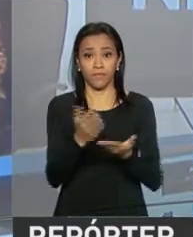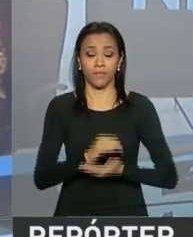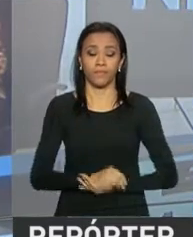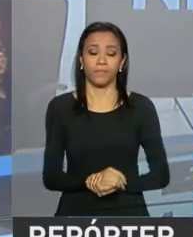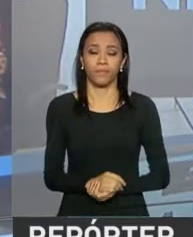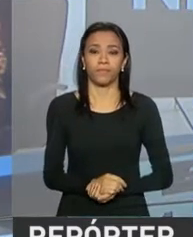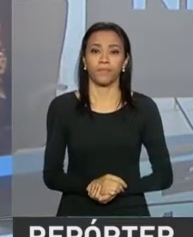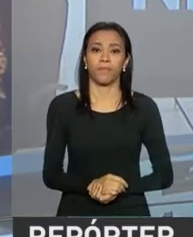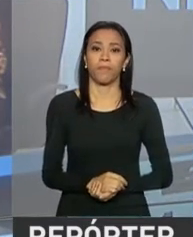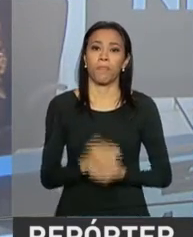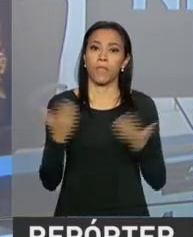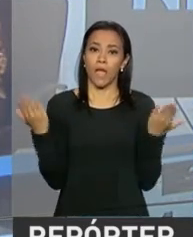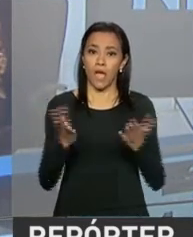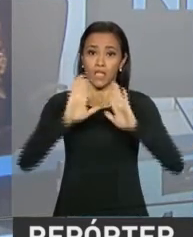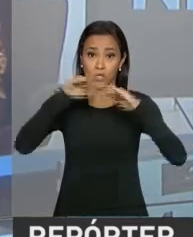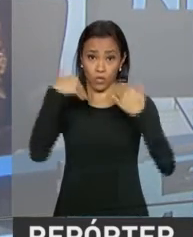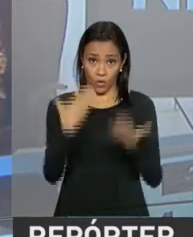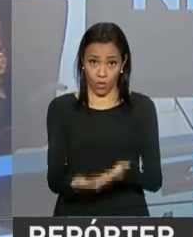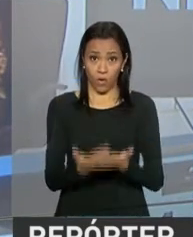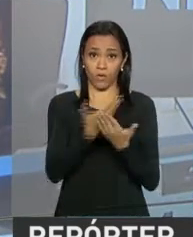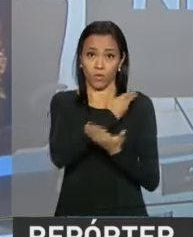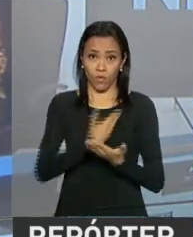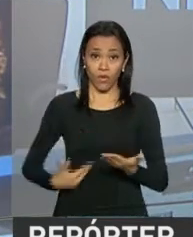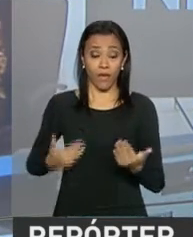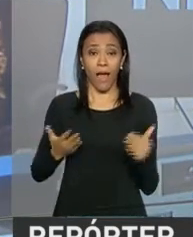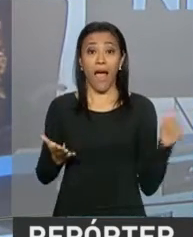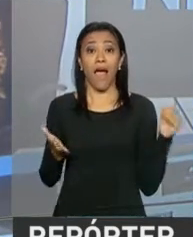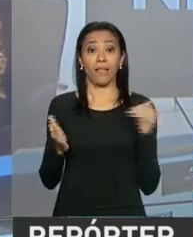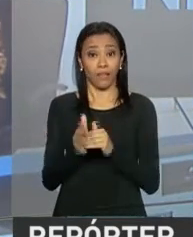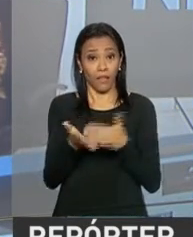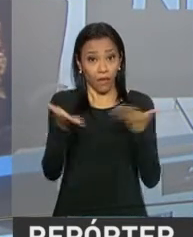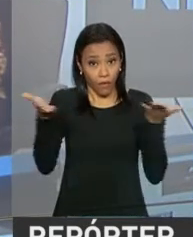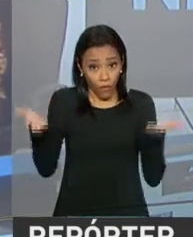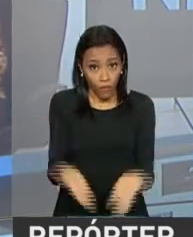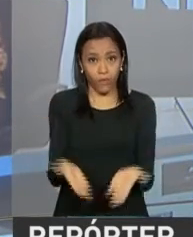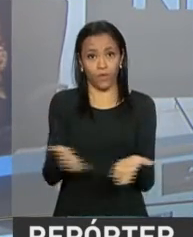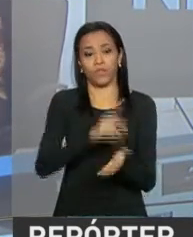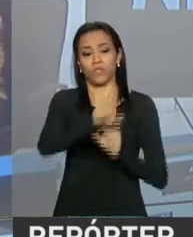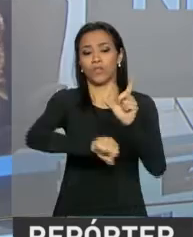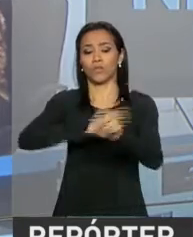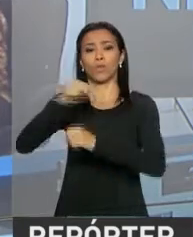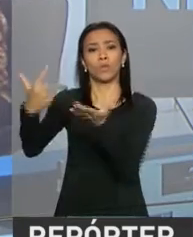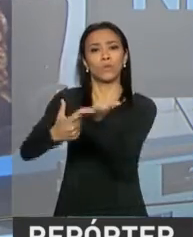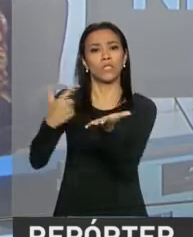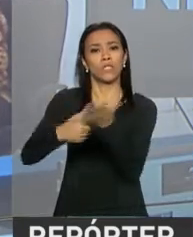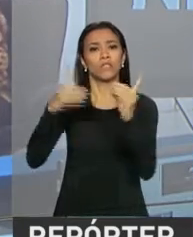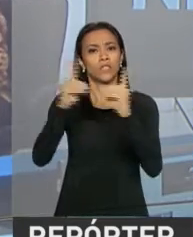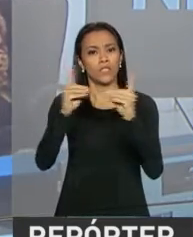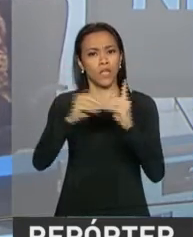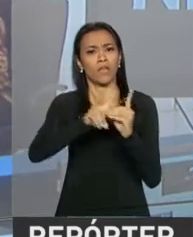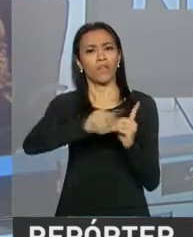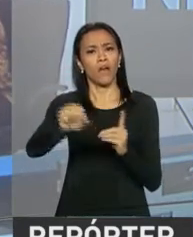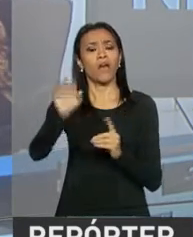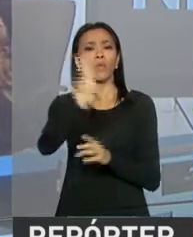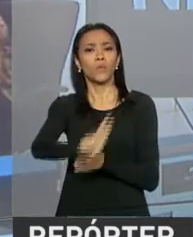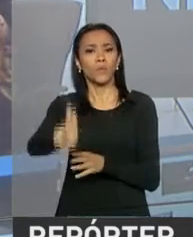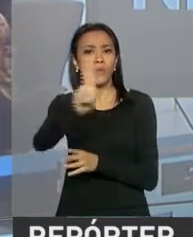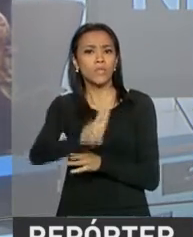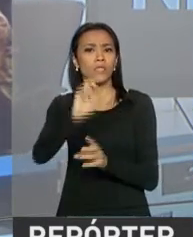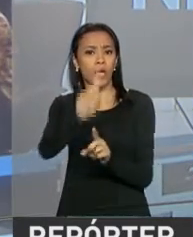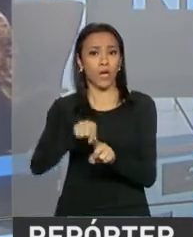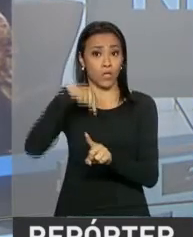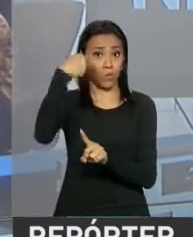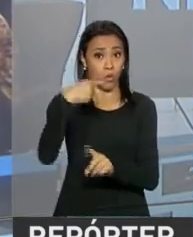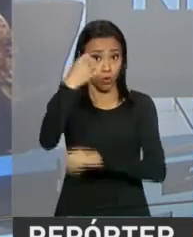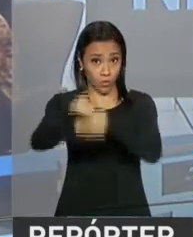e olhar as escolas públicas têm até hoje para selecionar os livros didáticos que serão utilizados a partir do ano que vem